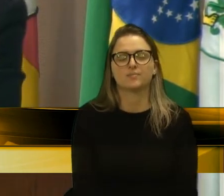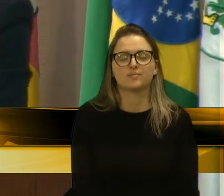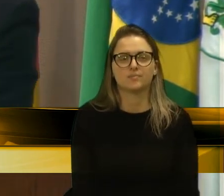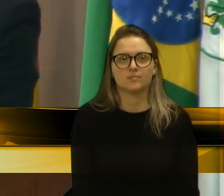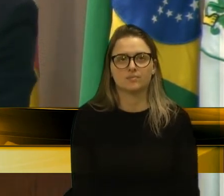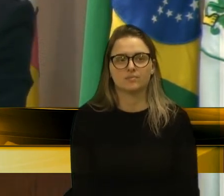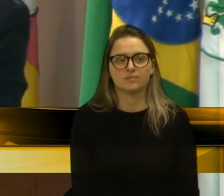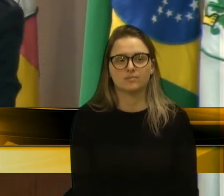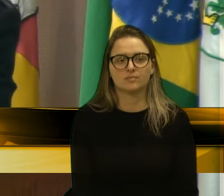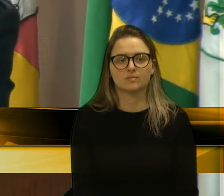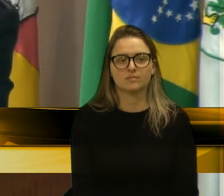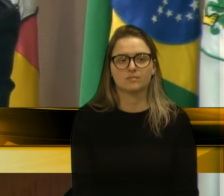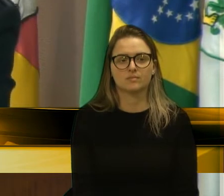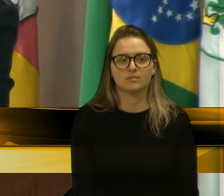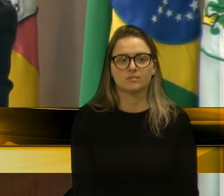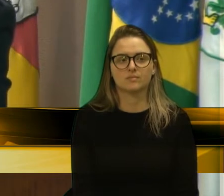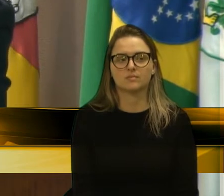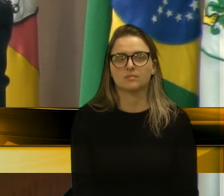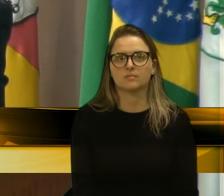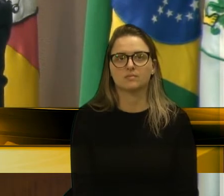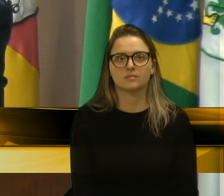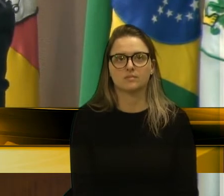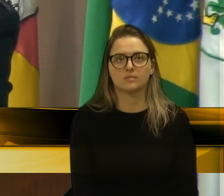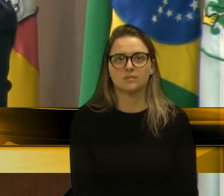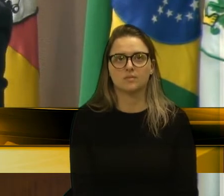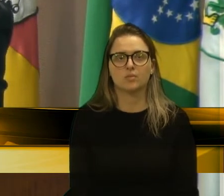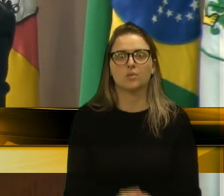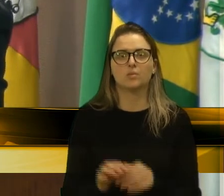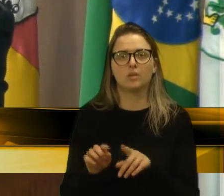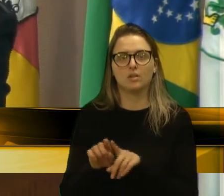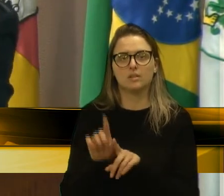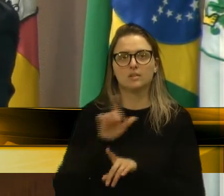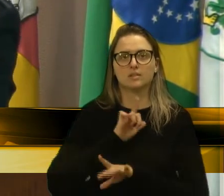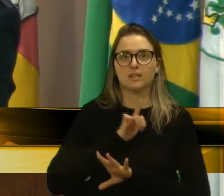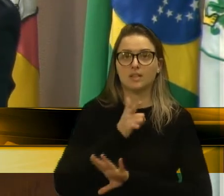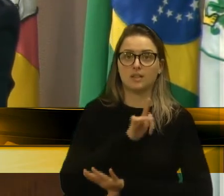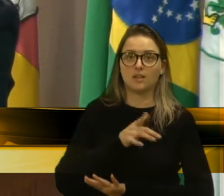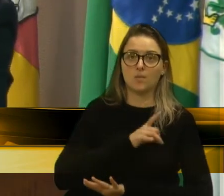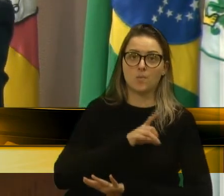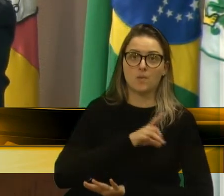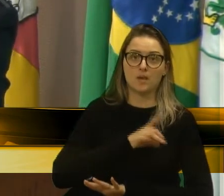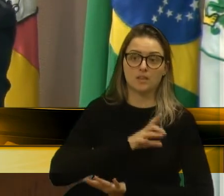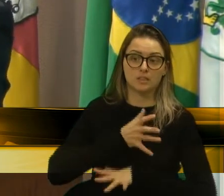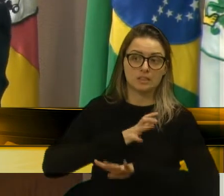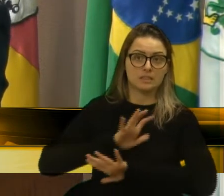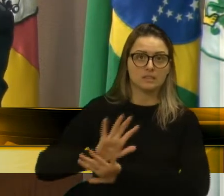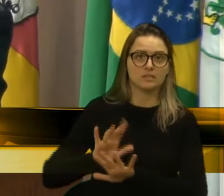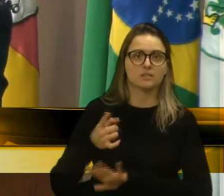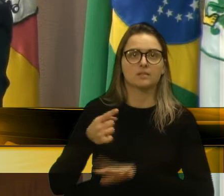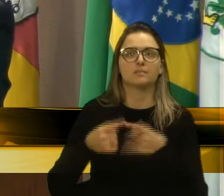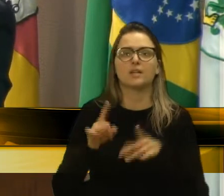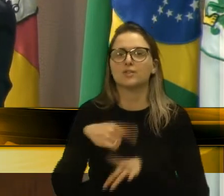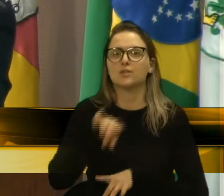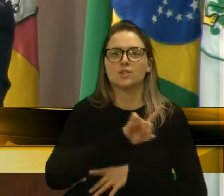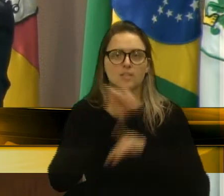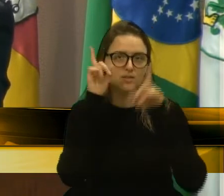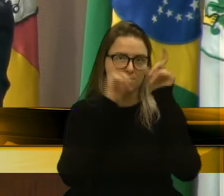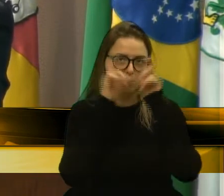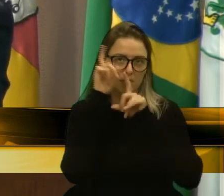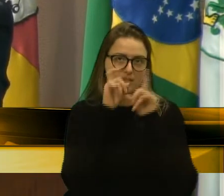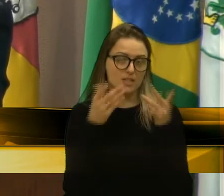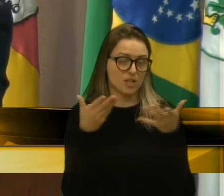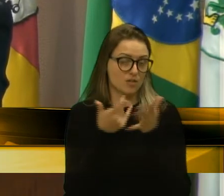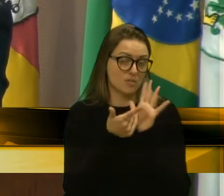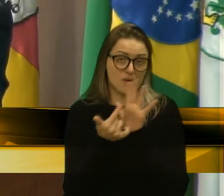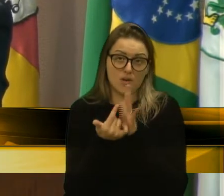E mesmo a pessoa que está com pavor, que tem medo, não pode mostrar que está com medo, mas vocês estão mostrando na cara. Né?